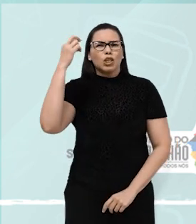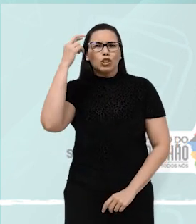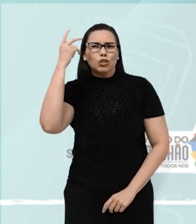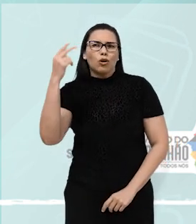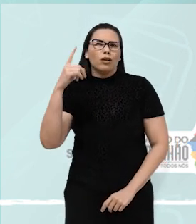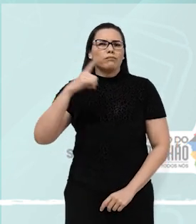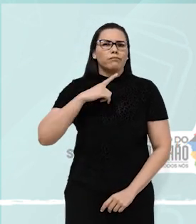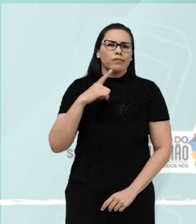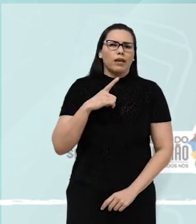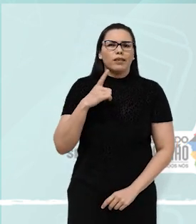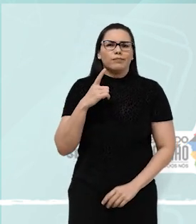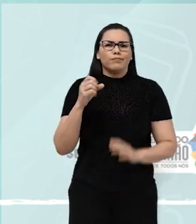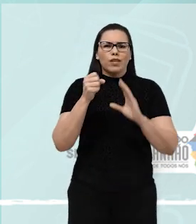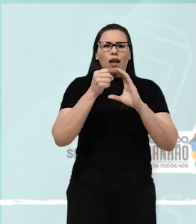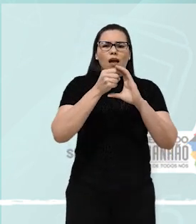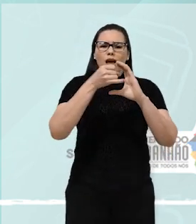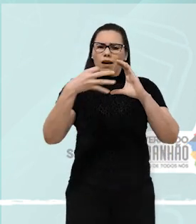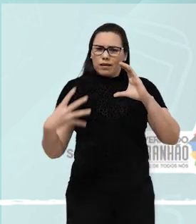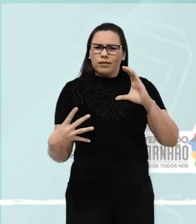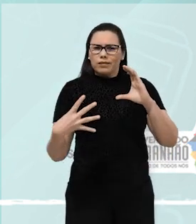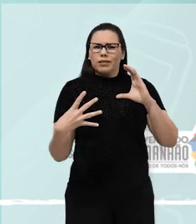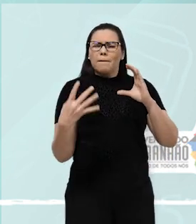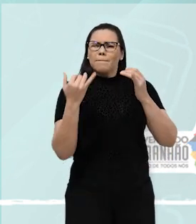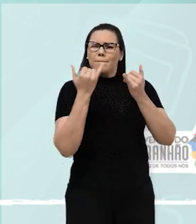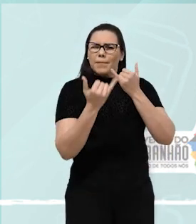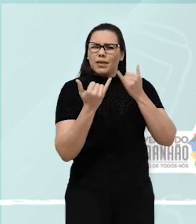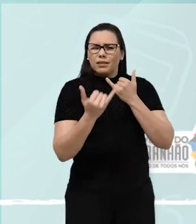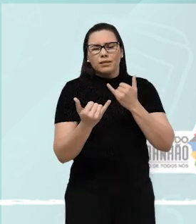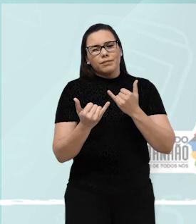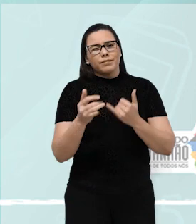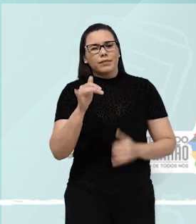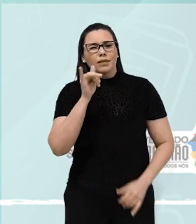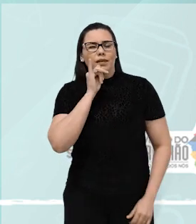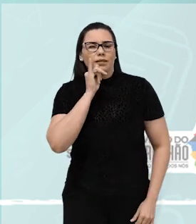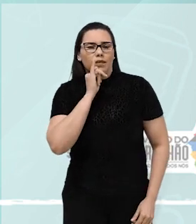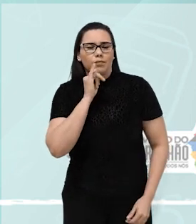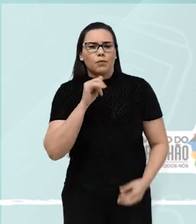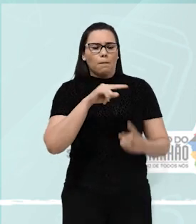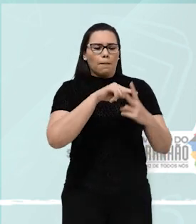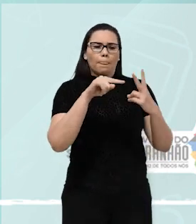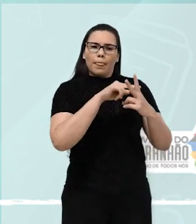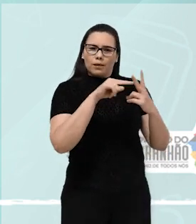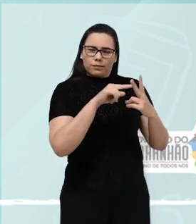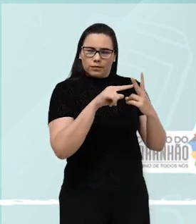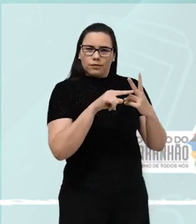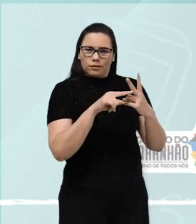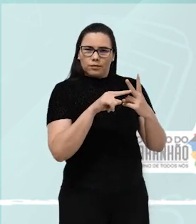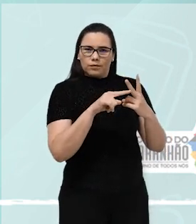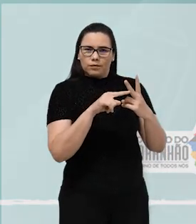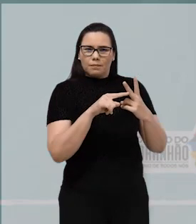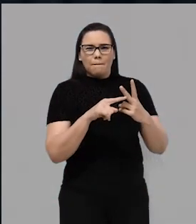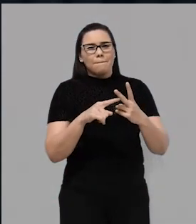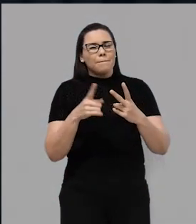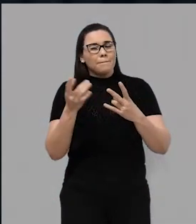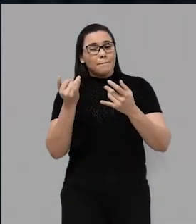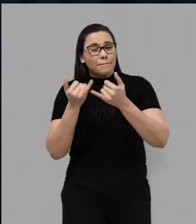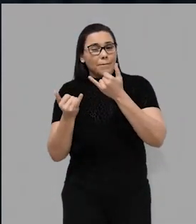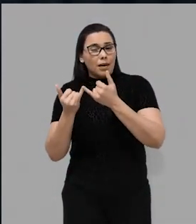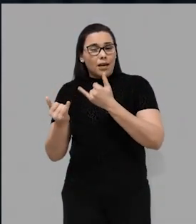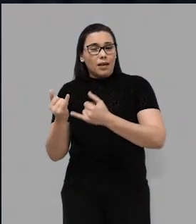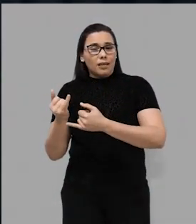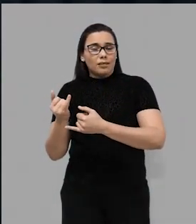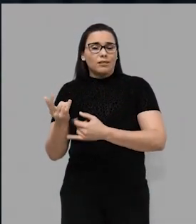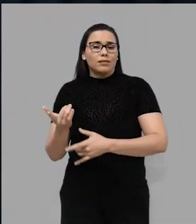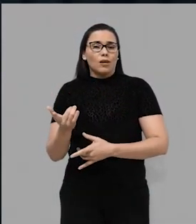mais características. Ou seja, dois indivíduos são evolutivamente aparentados